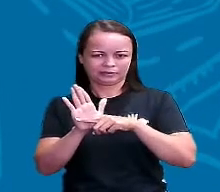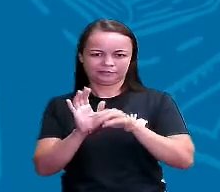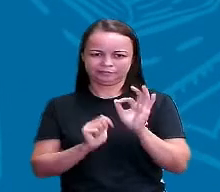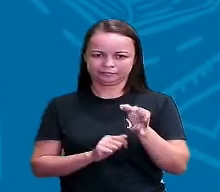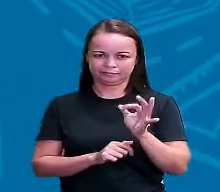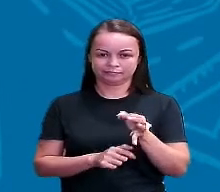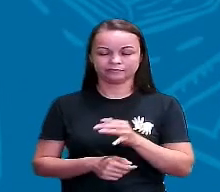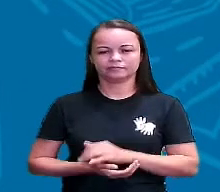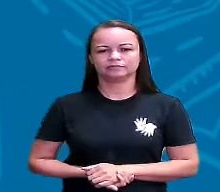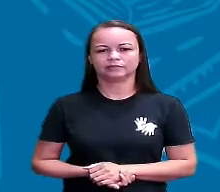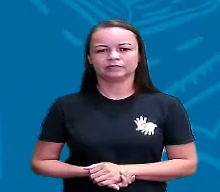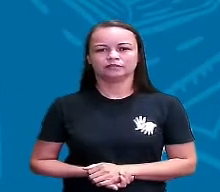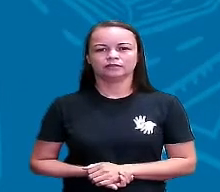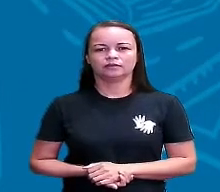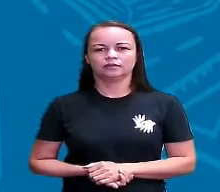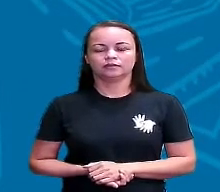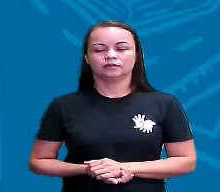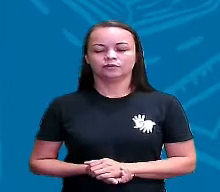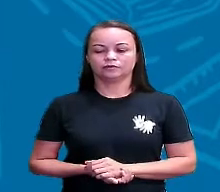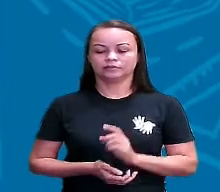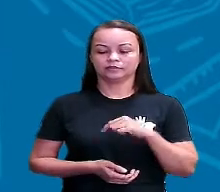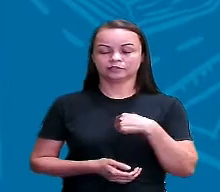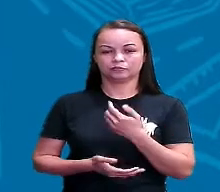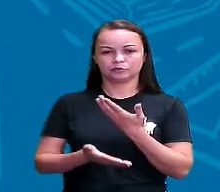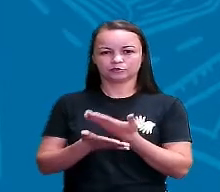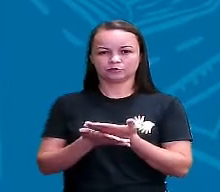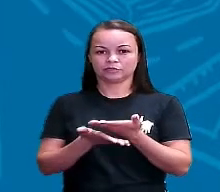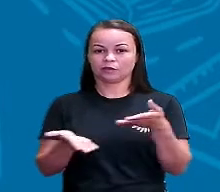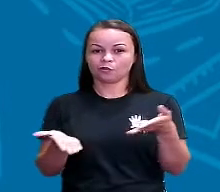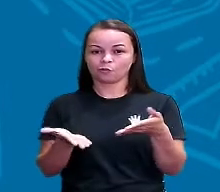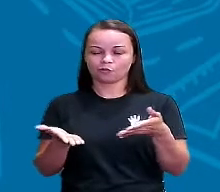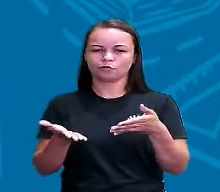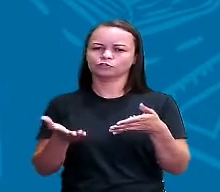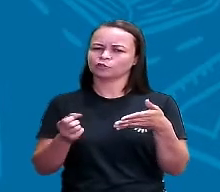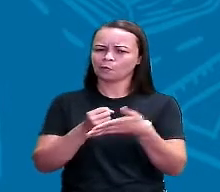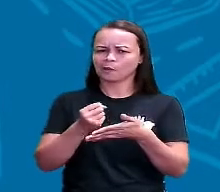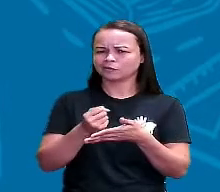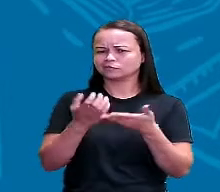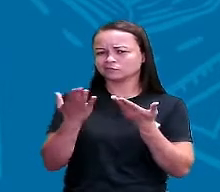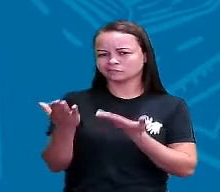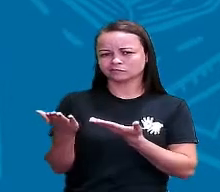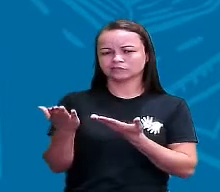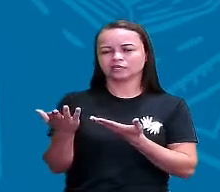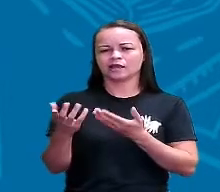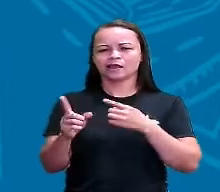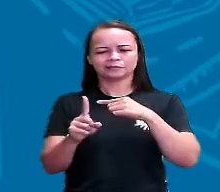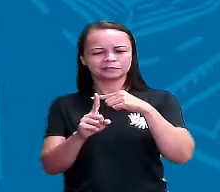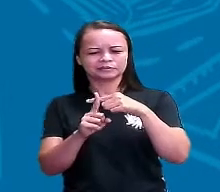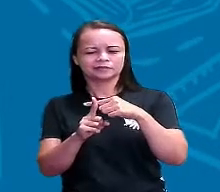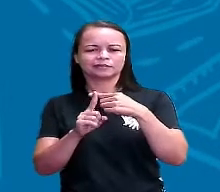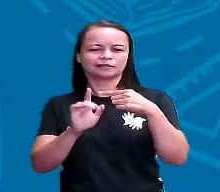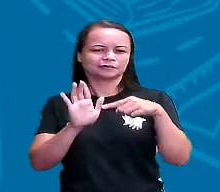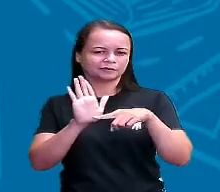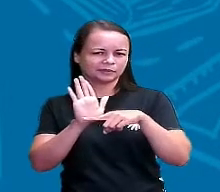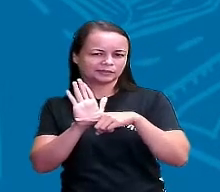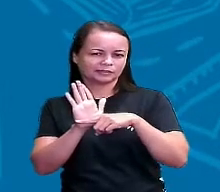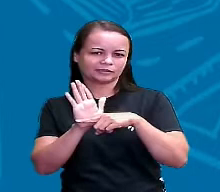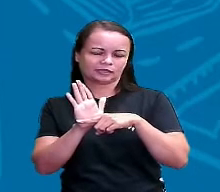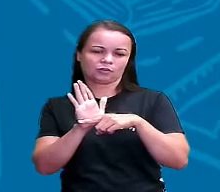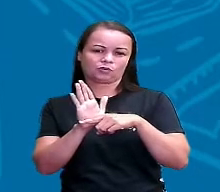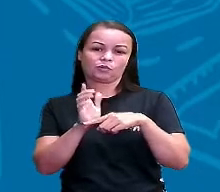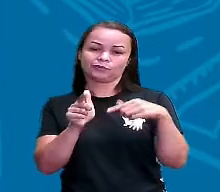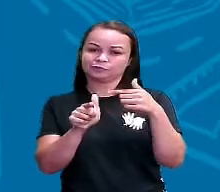certo? Então, o que a gente vai estudar hoje é basicamente isso, né? Adição, subtração,